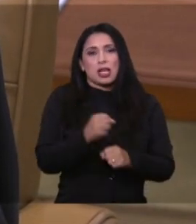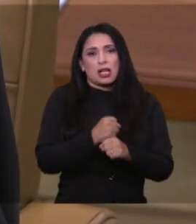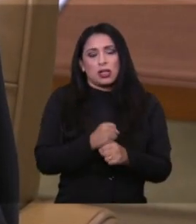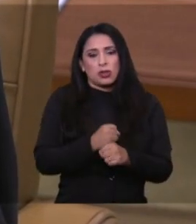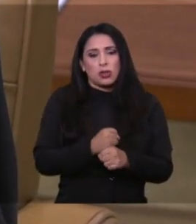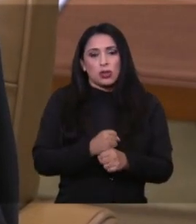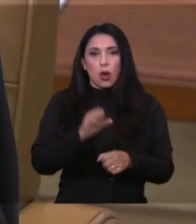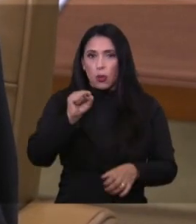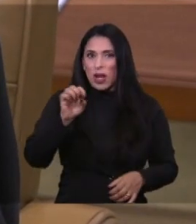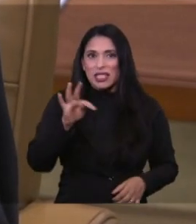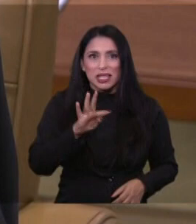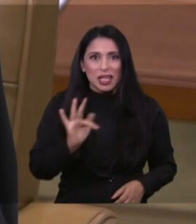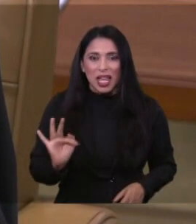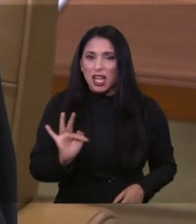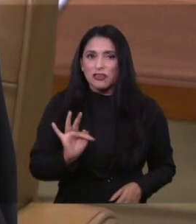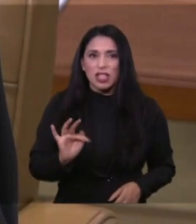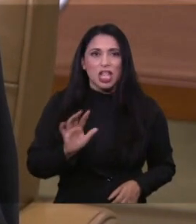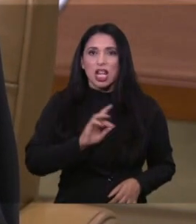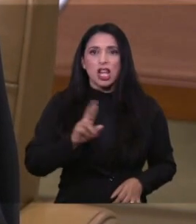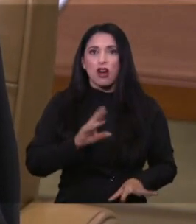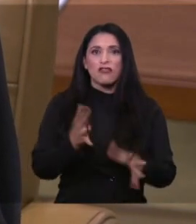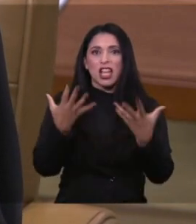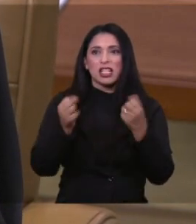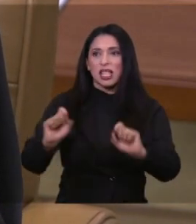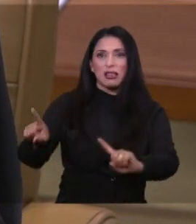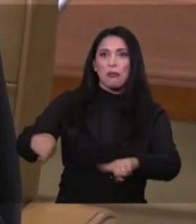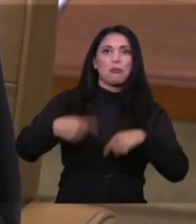não admite intimidações.